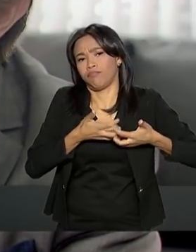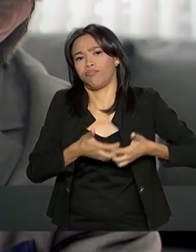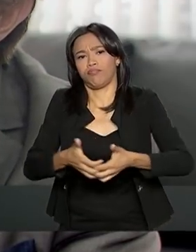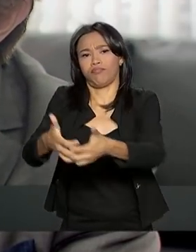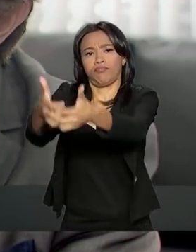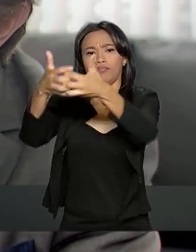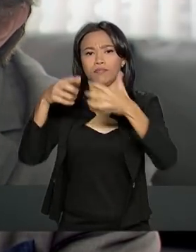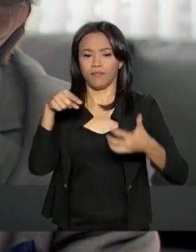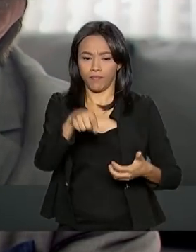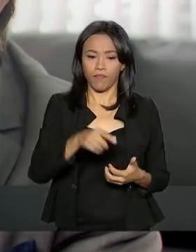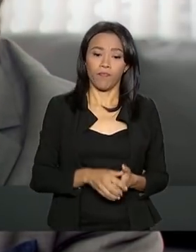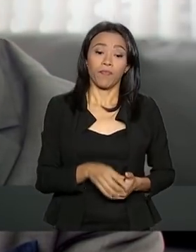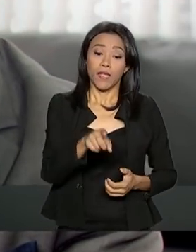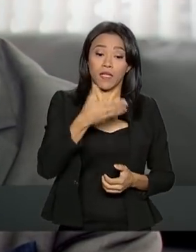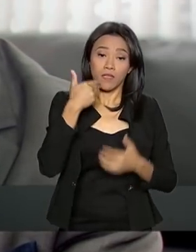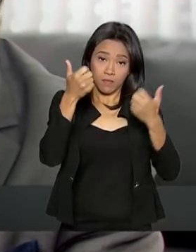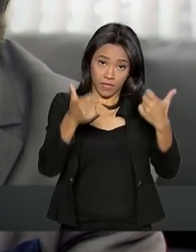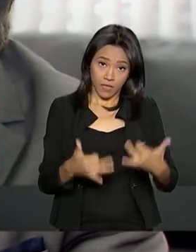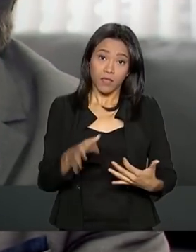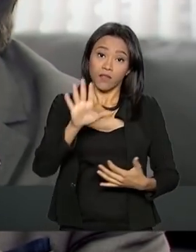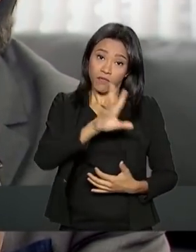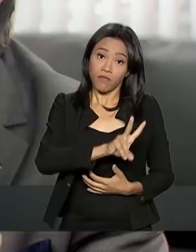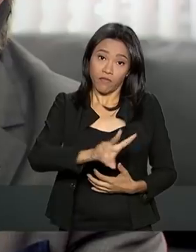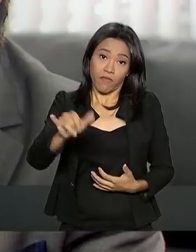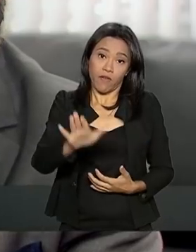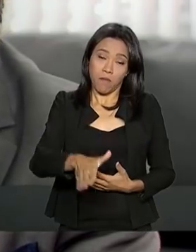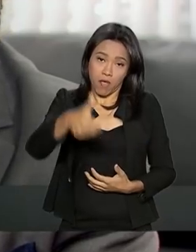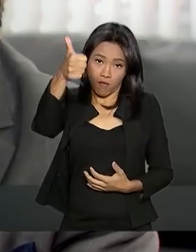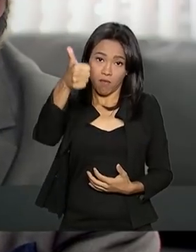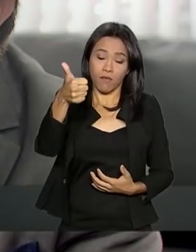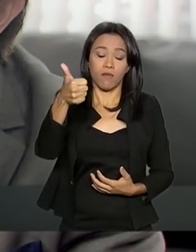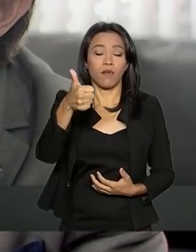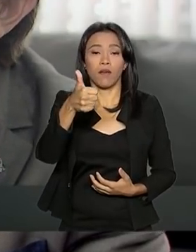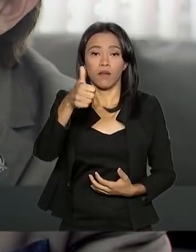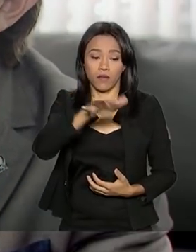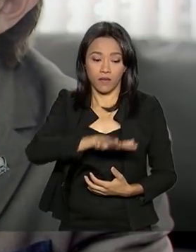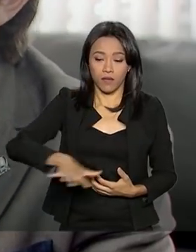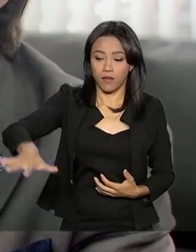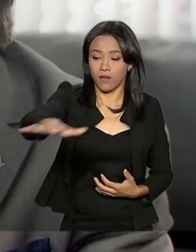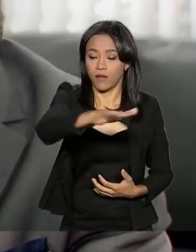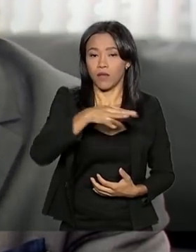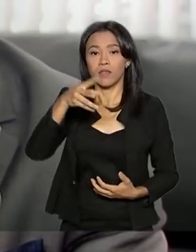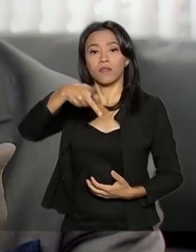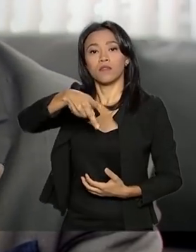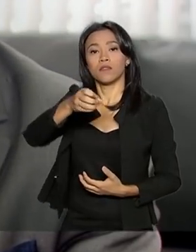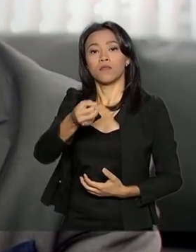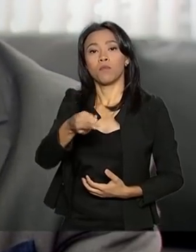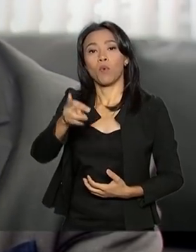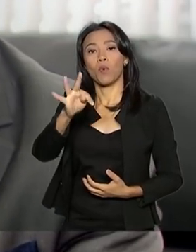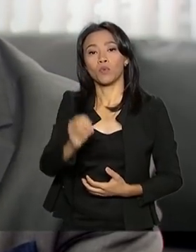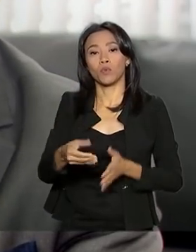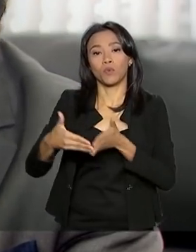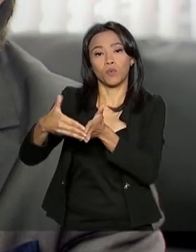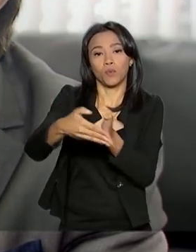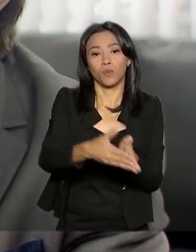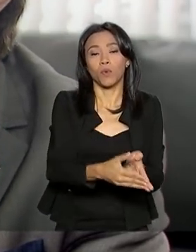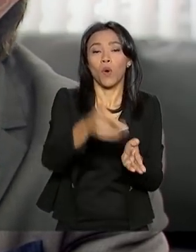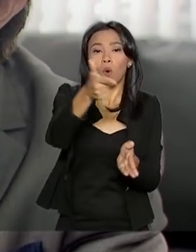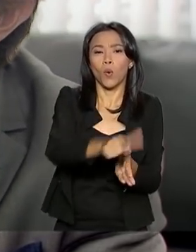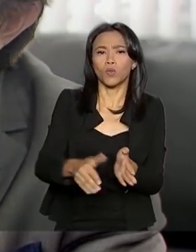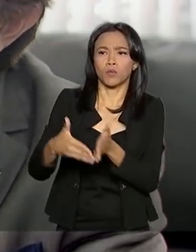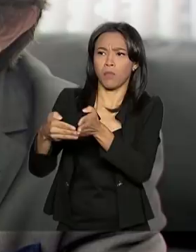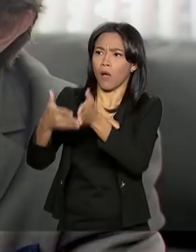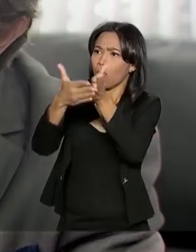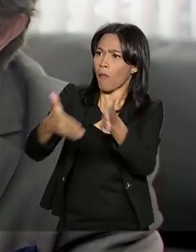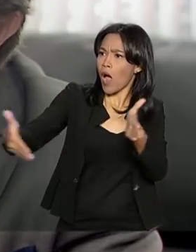a autoridade portuária, que, por sua vez, vai dragar melhor esse porto, vai permitir que embarcações maiores cheguem, com